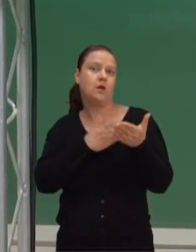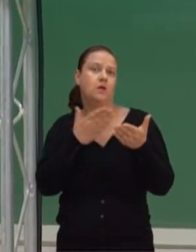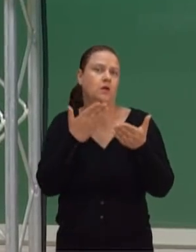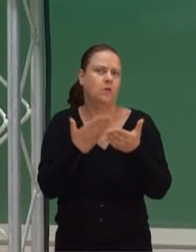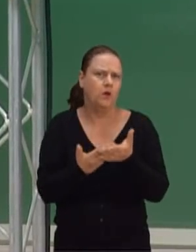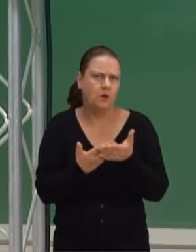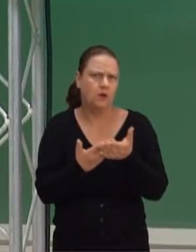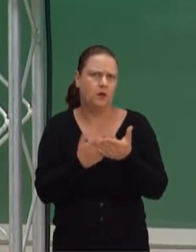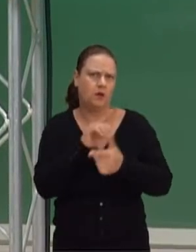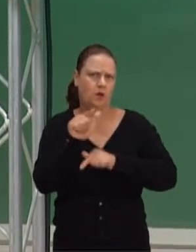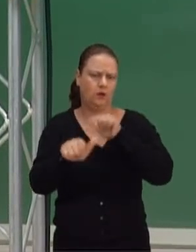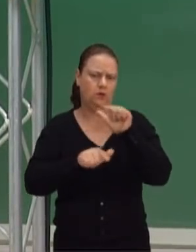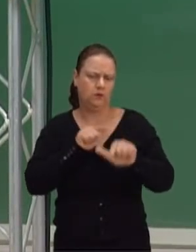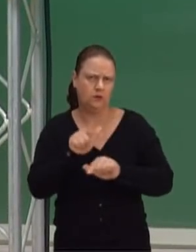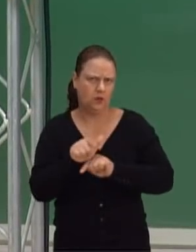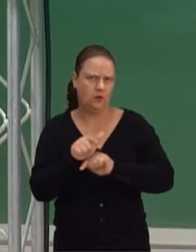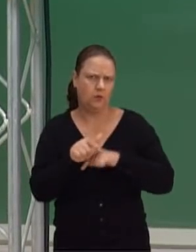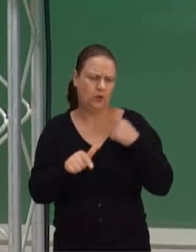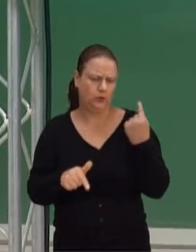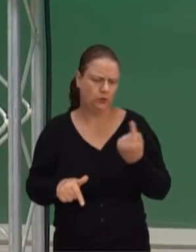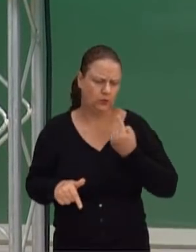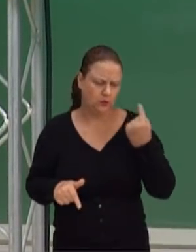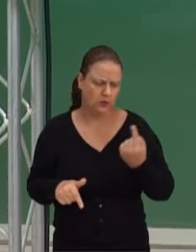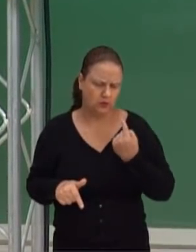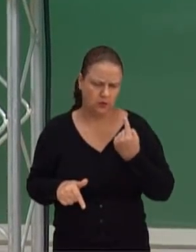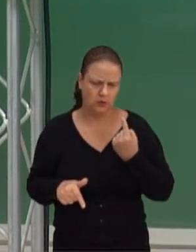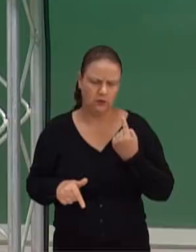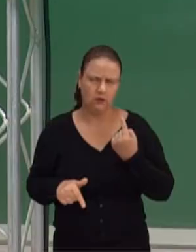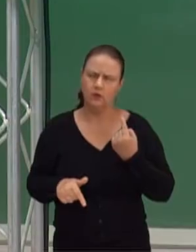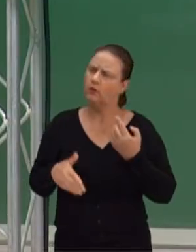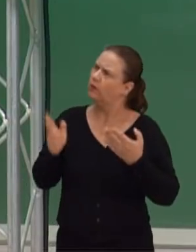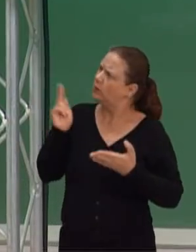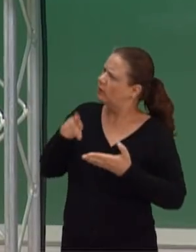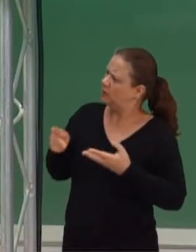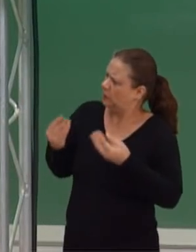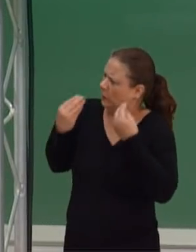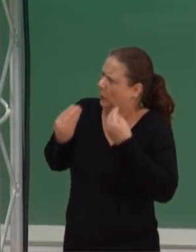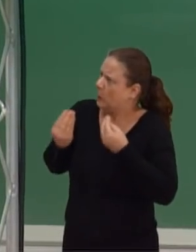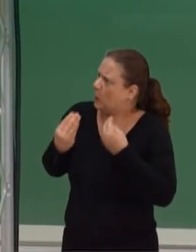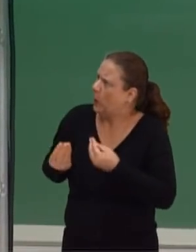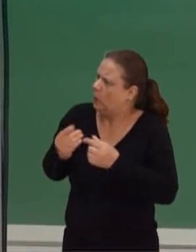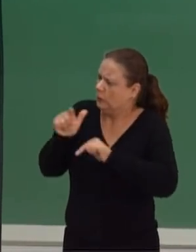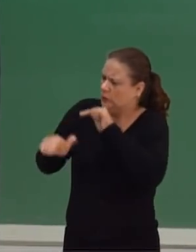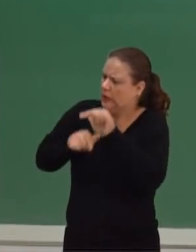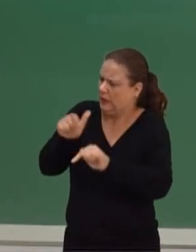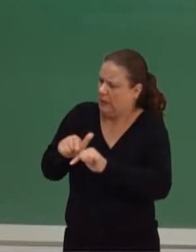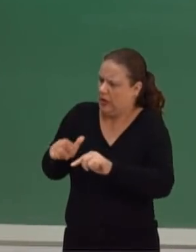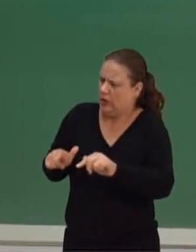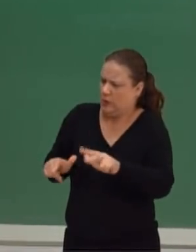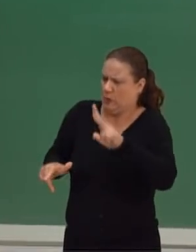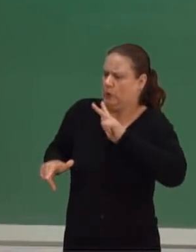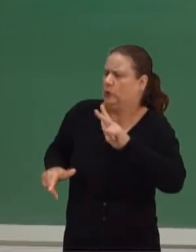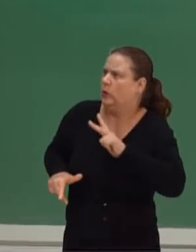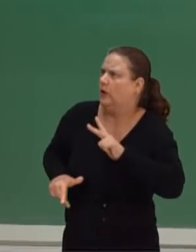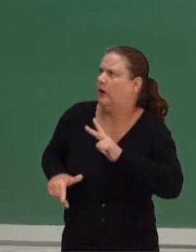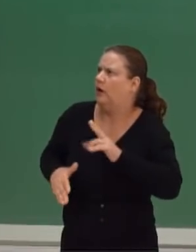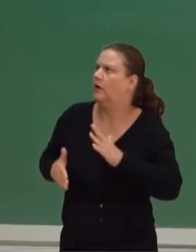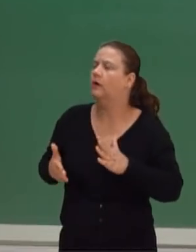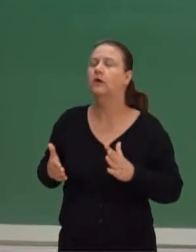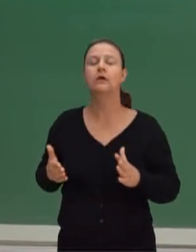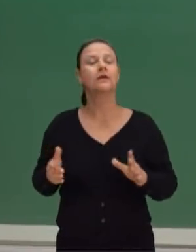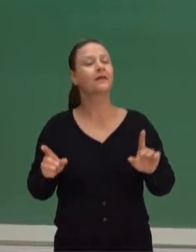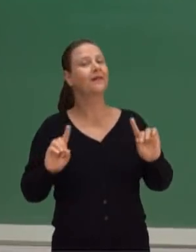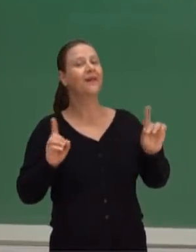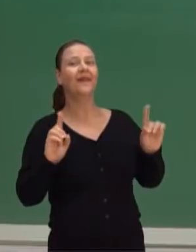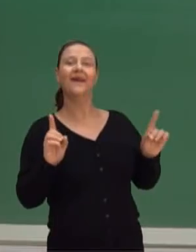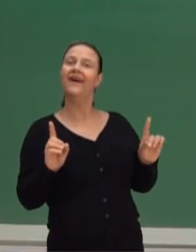você falou ali atrás que não podia ter bagunça, não podia ter conversa. Agora você vem dizer que não é um trabalho solitário? Não. Por quê? Eu não